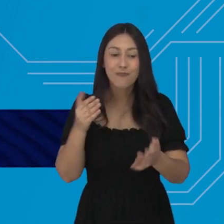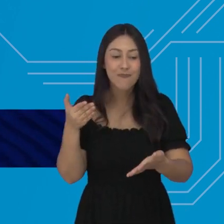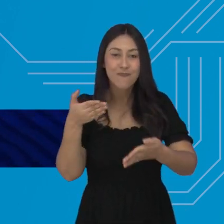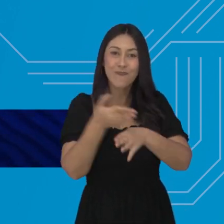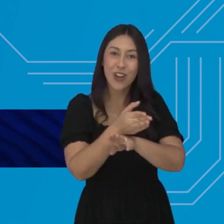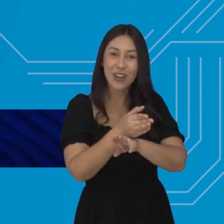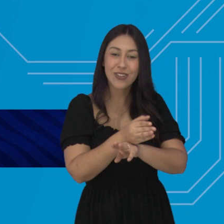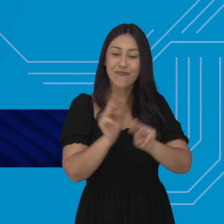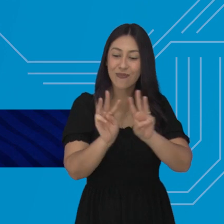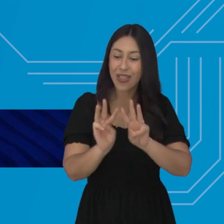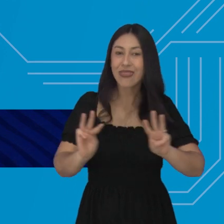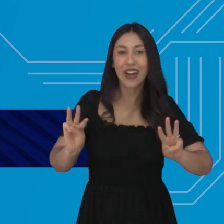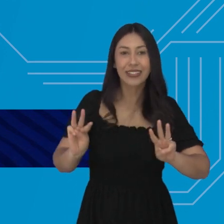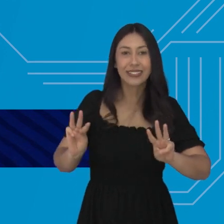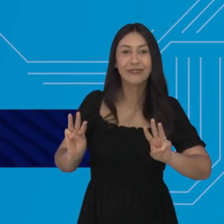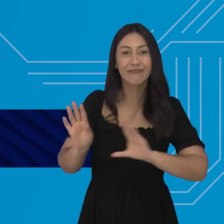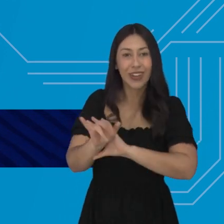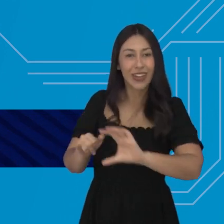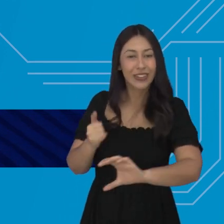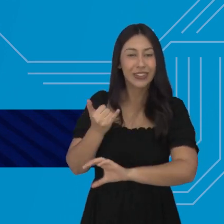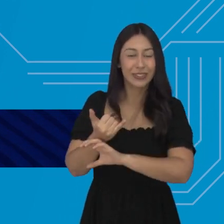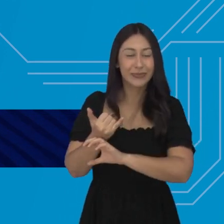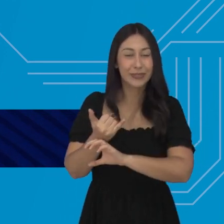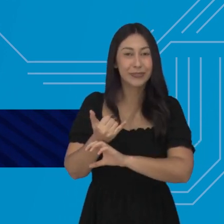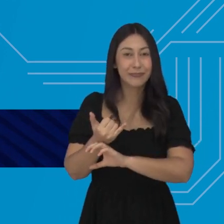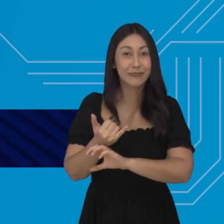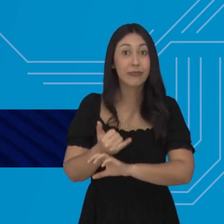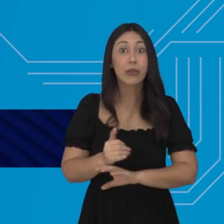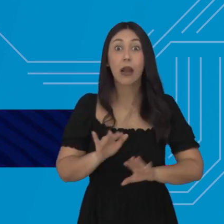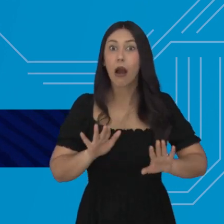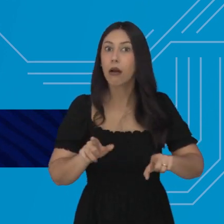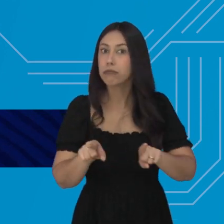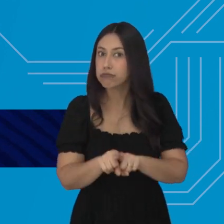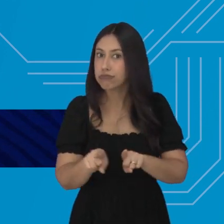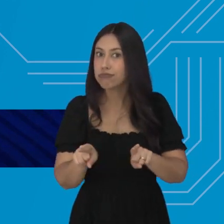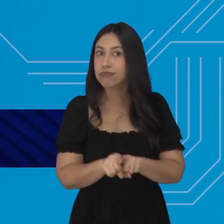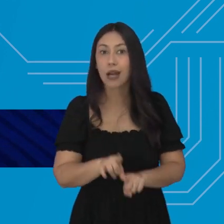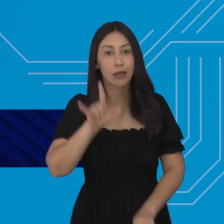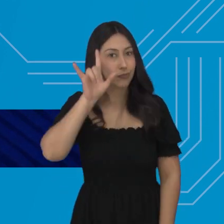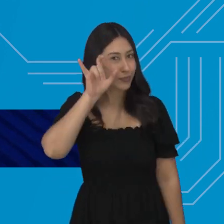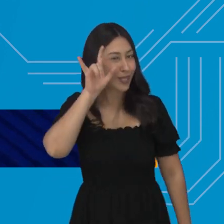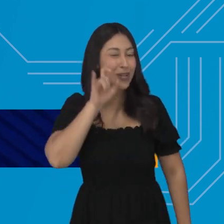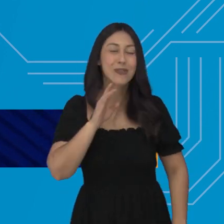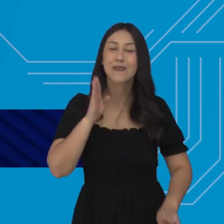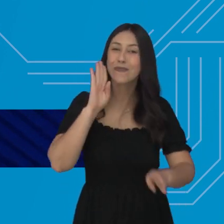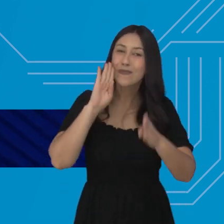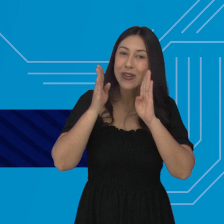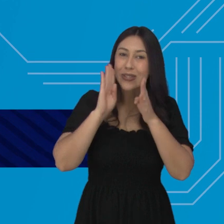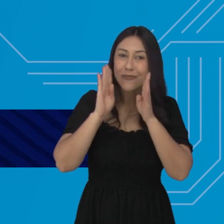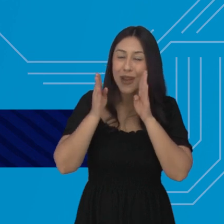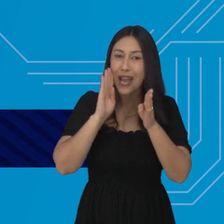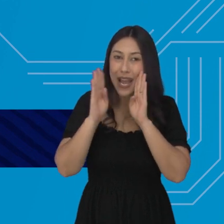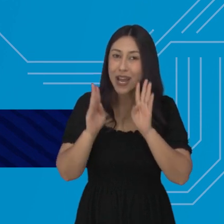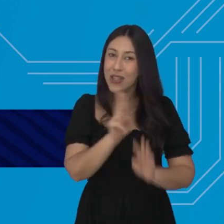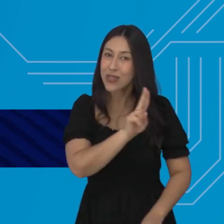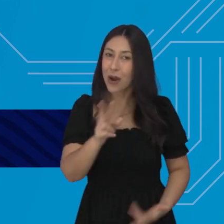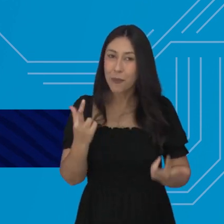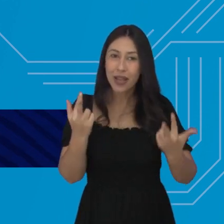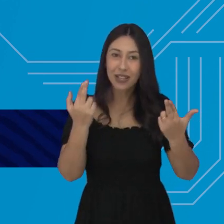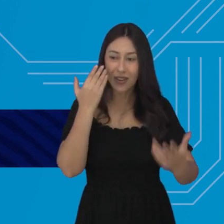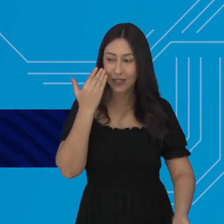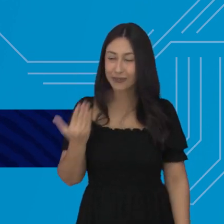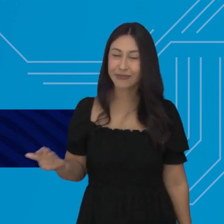acessar a nossa página no YouTube, o @TV Câmara SJC. Lembrando que também estamos no Instagram e no Facebook, é o mesmo